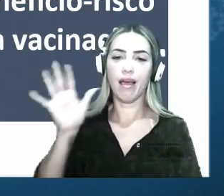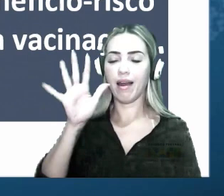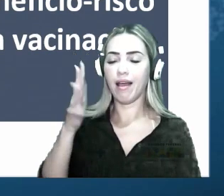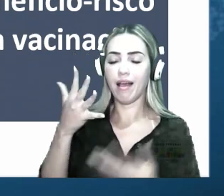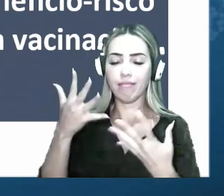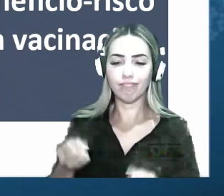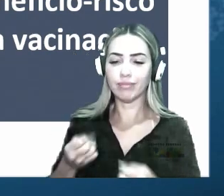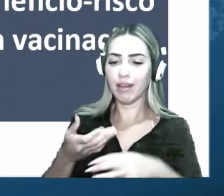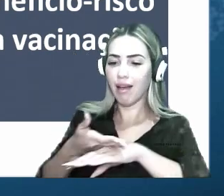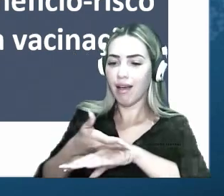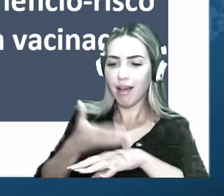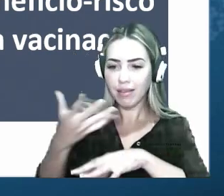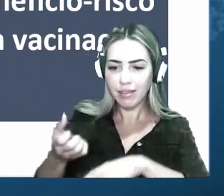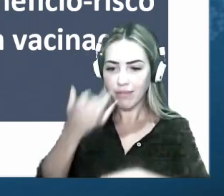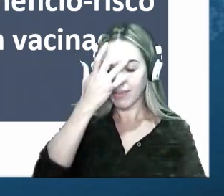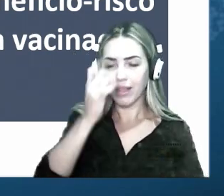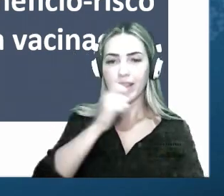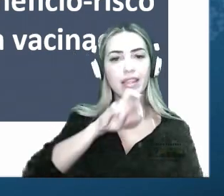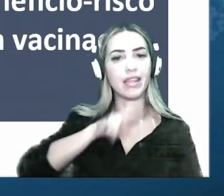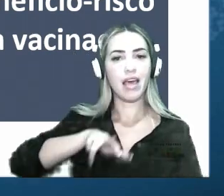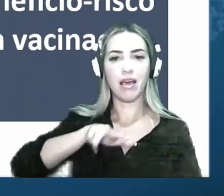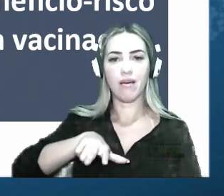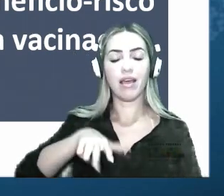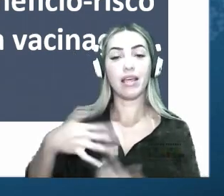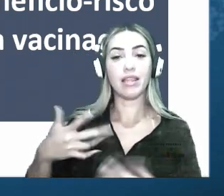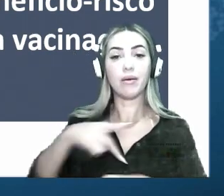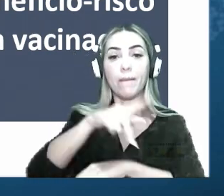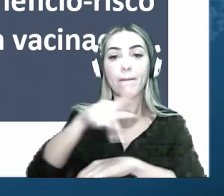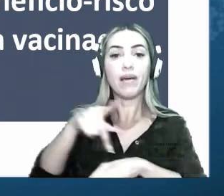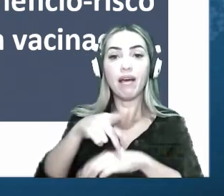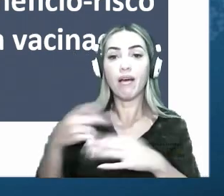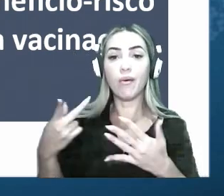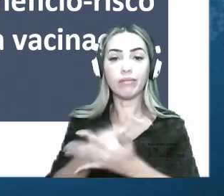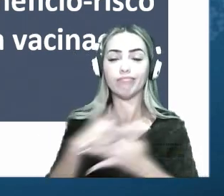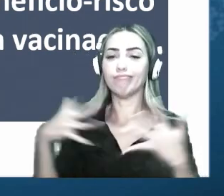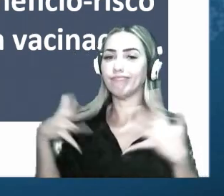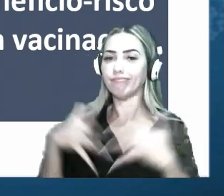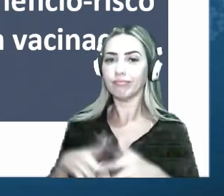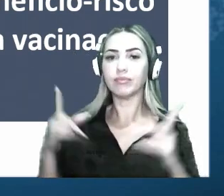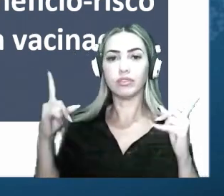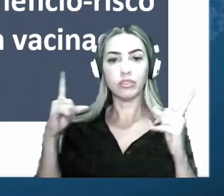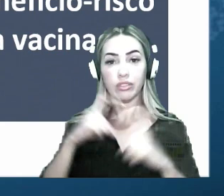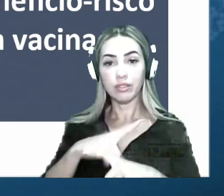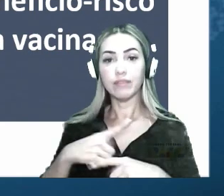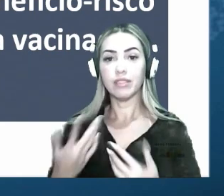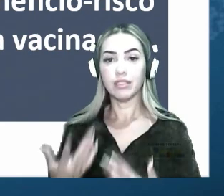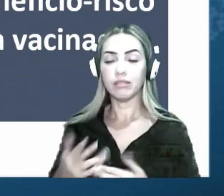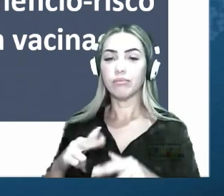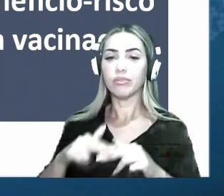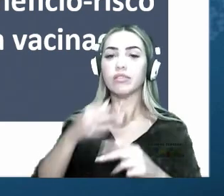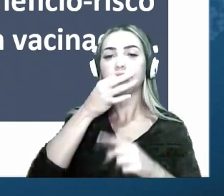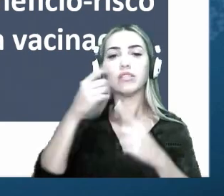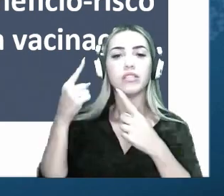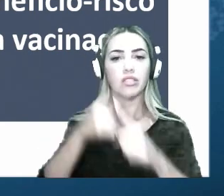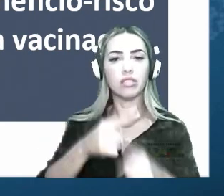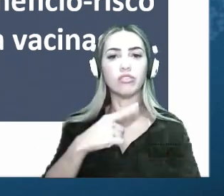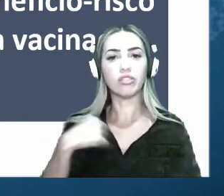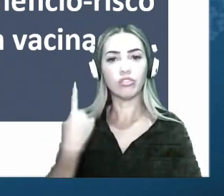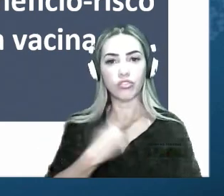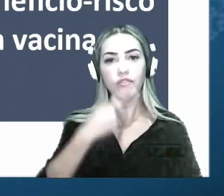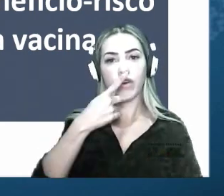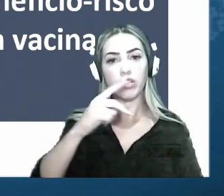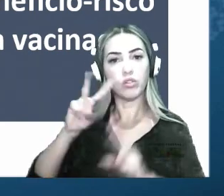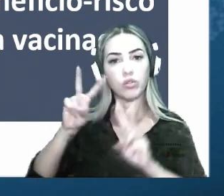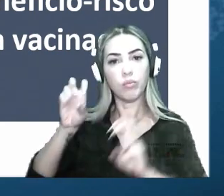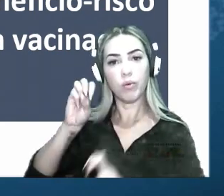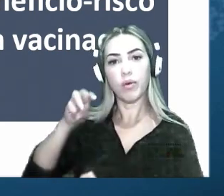todos. Então, o país foi colocado numa situação muito complicada. Então, essa crítica a gente faz para a Organização Mundial de Saúde,